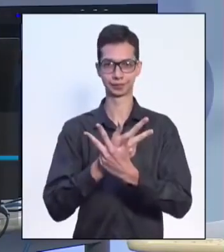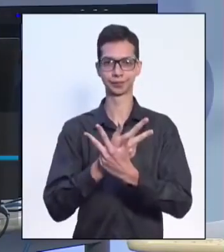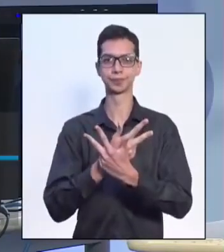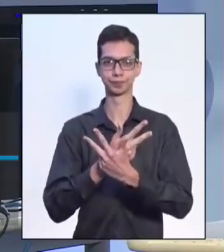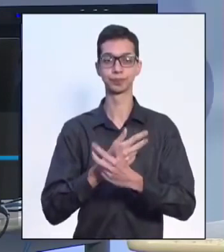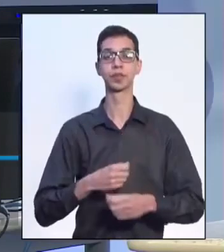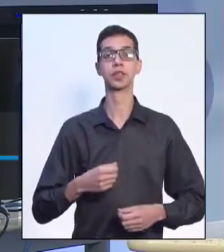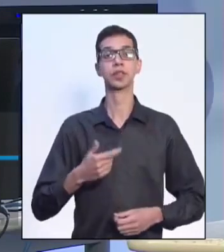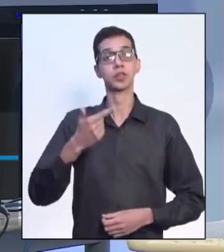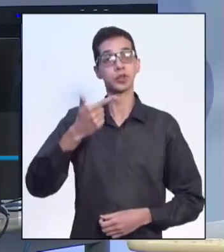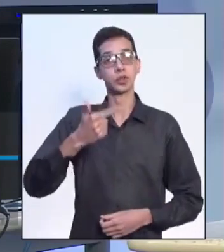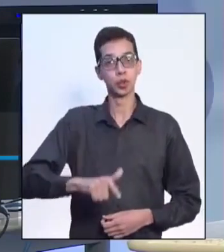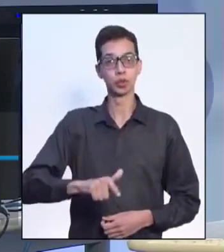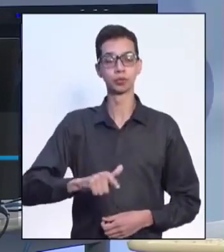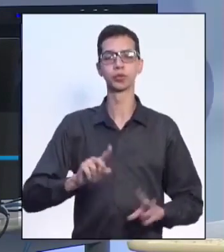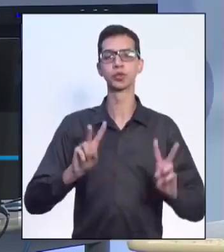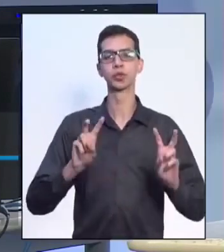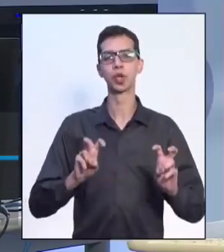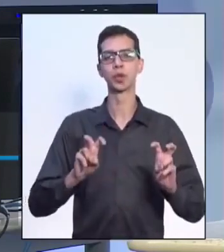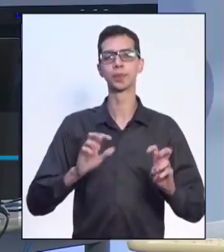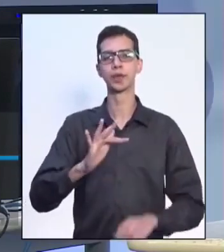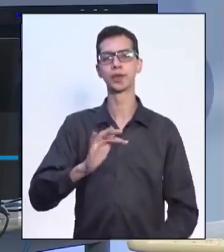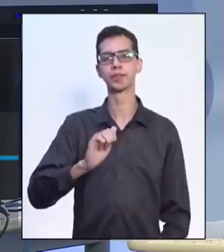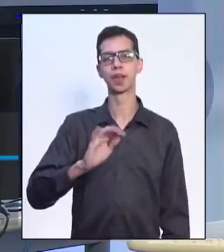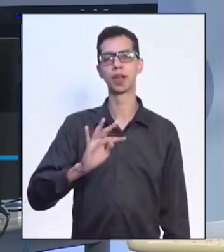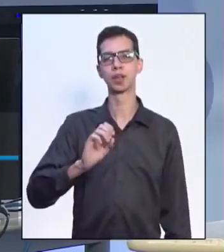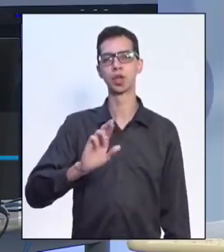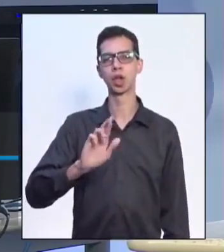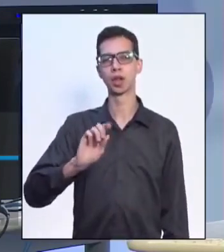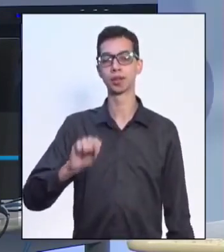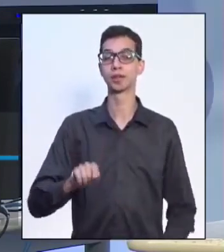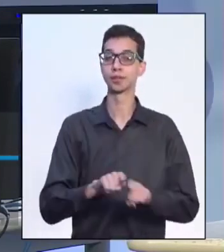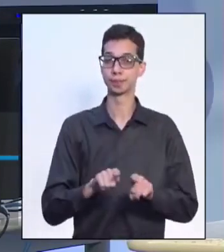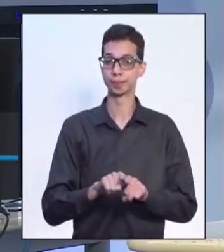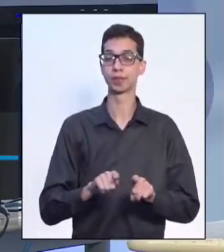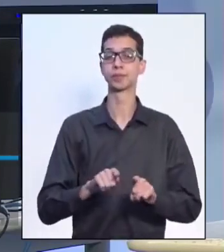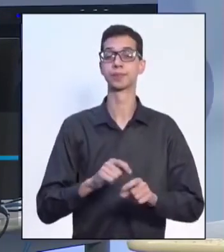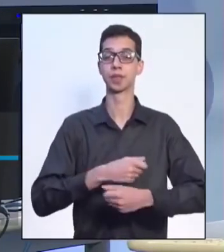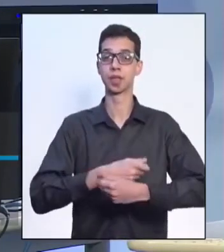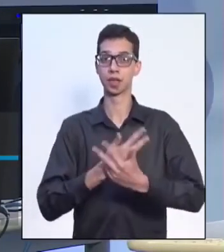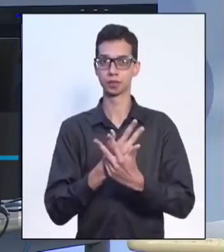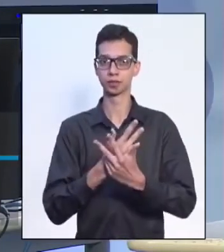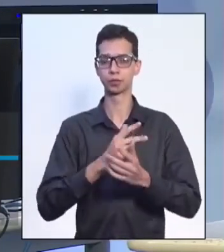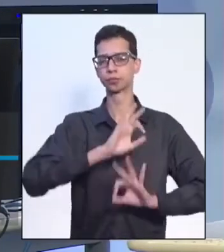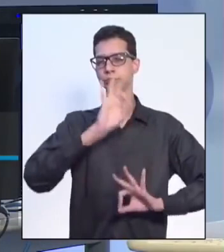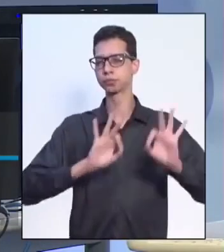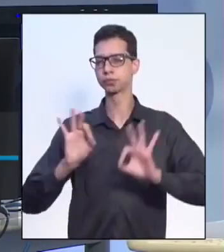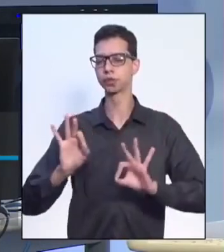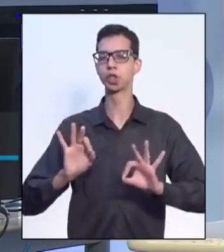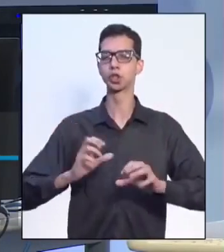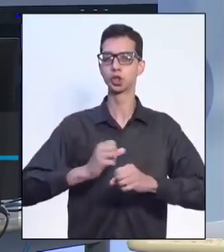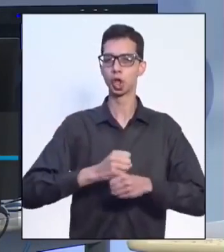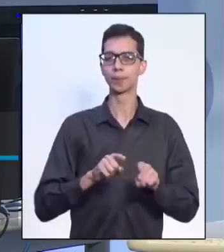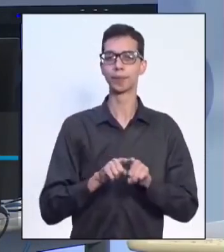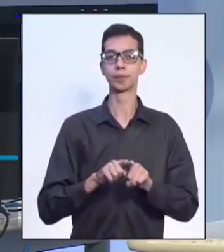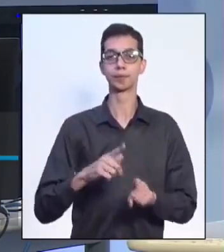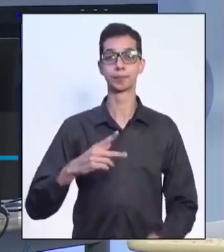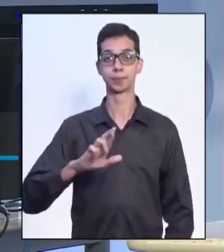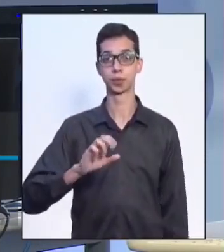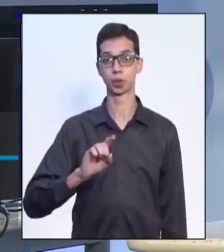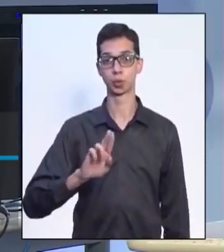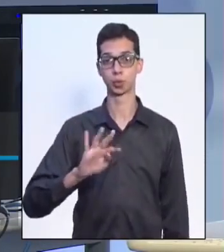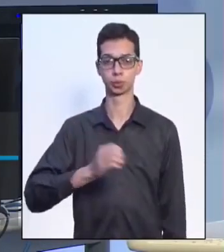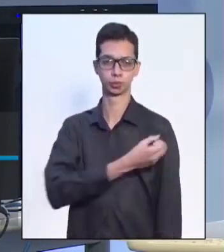ver novamente a forma fatorada e a equação completa com somas e produto, ok? Muito bem.